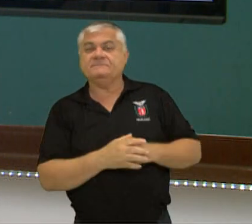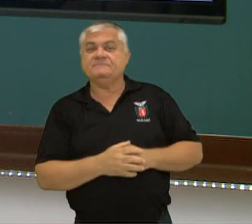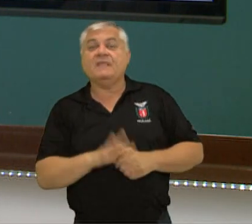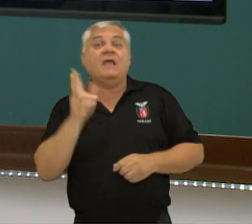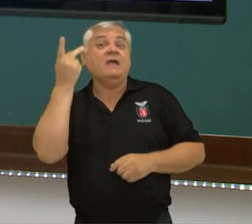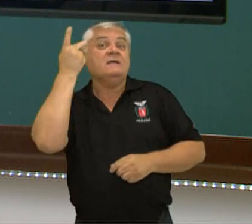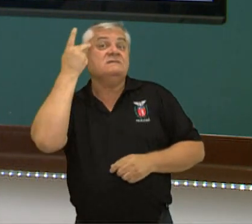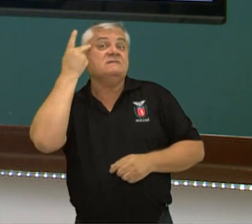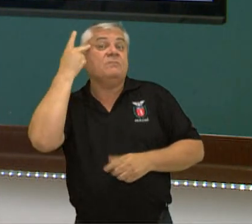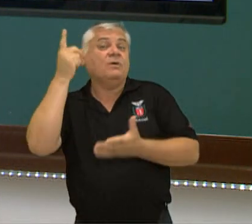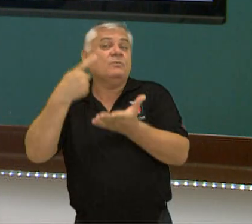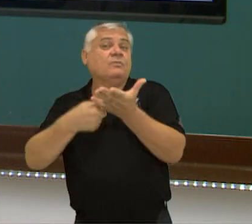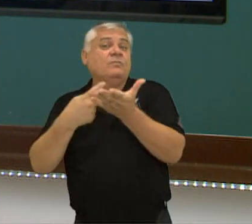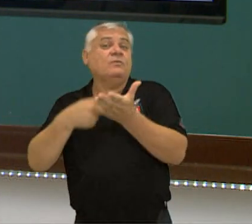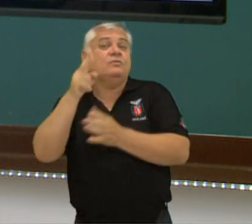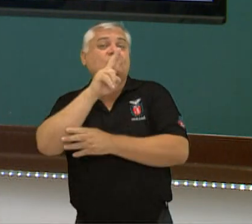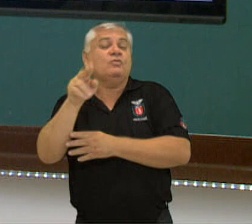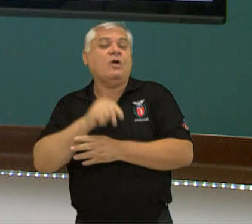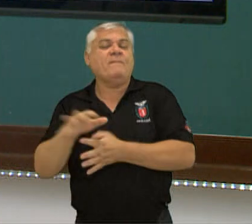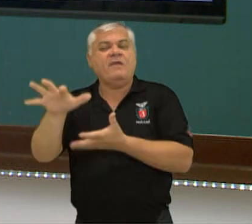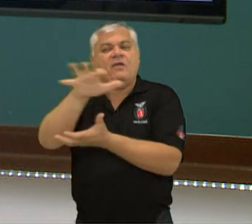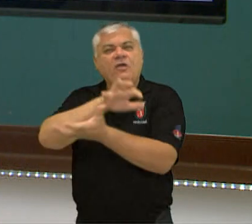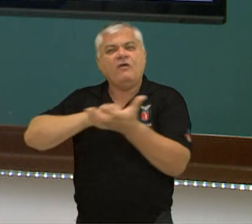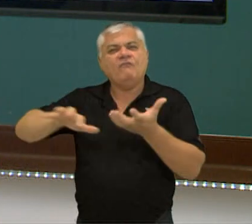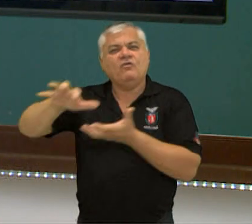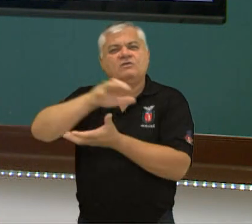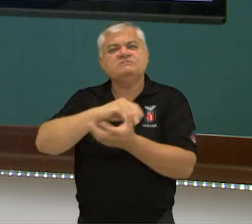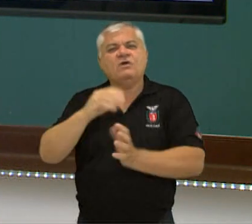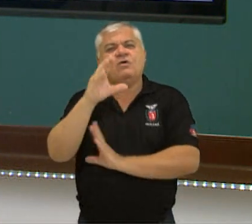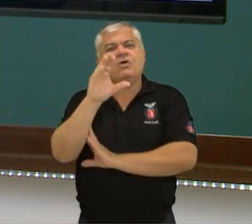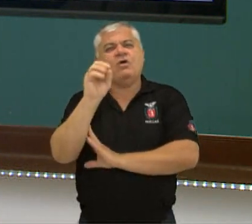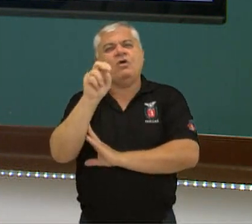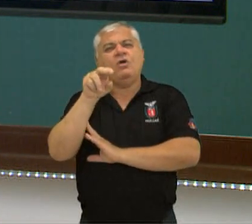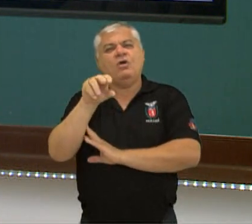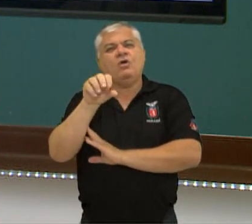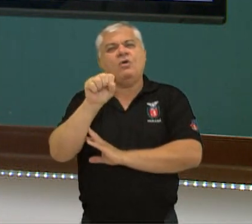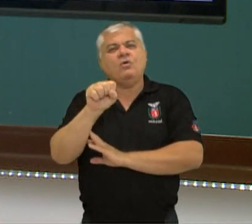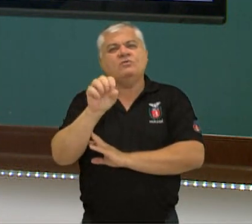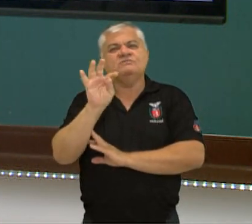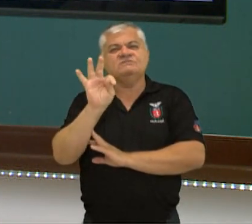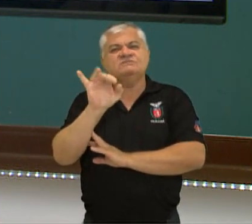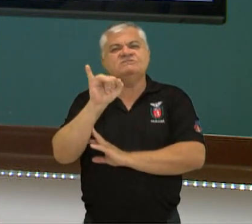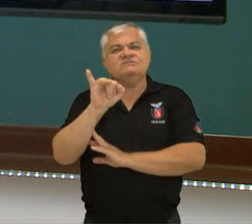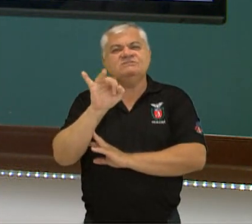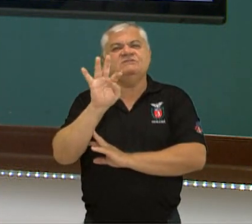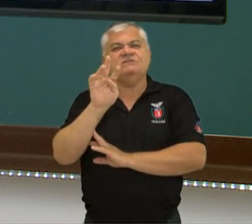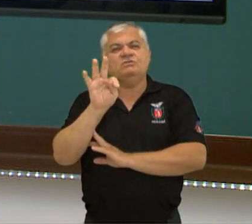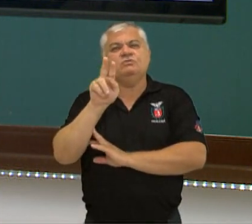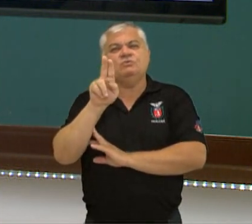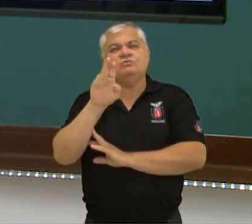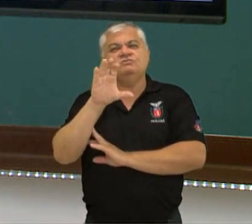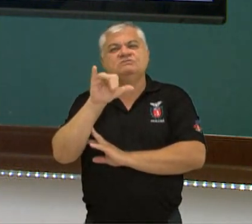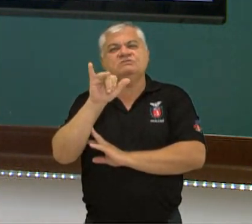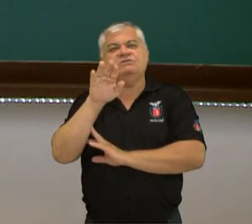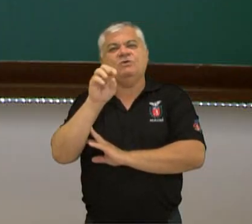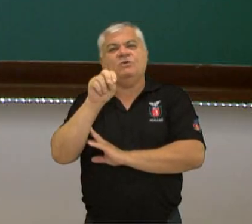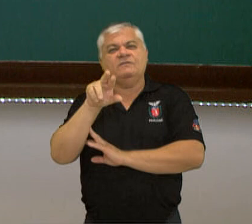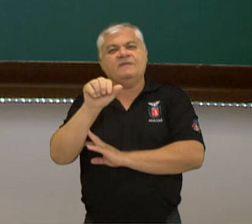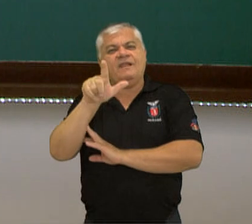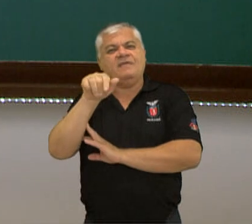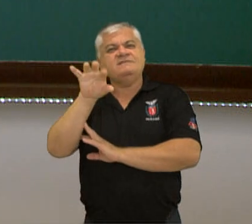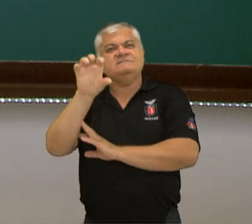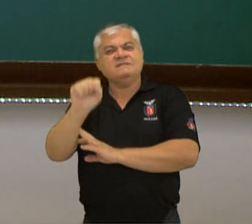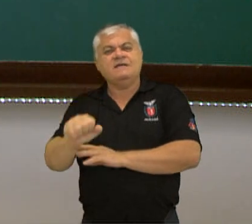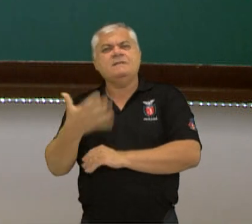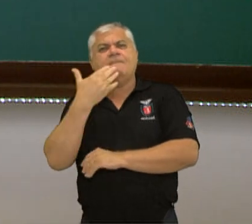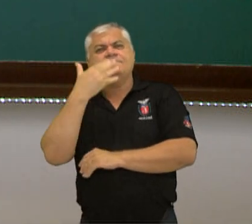chamou essa guerra de Revolução Constitucionalista, exatamente porque pediu uma Constituição. Porém, São